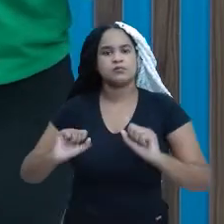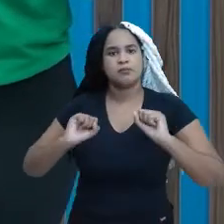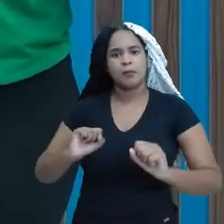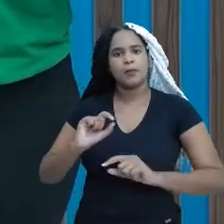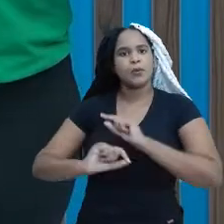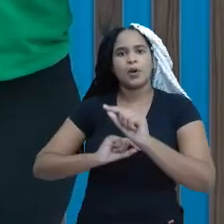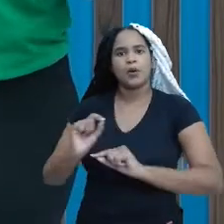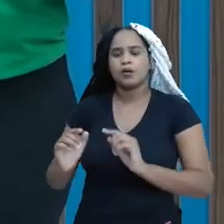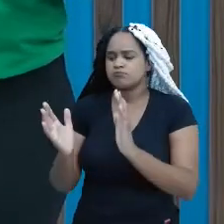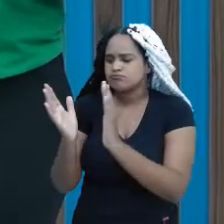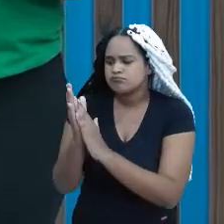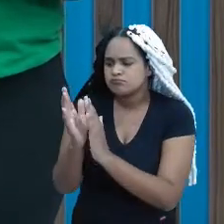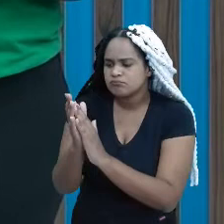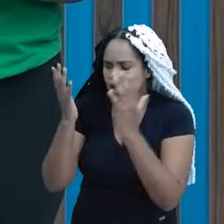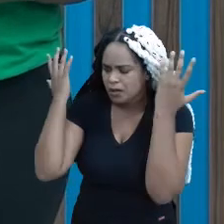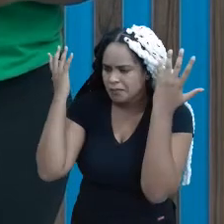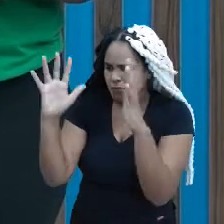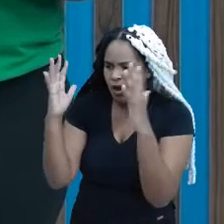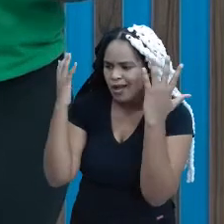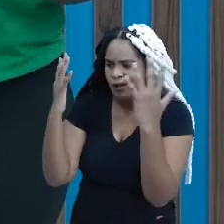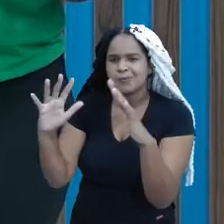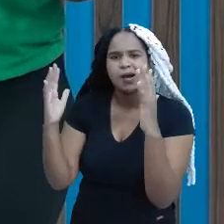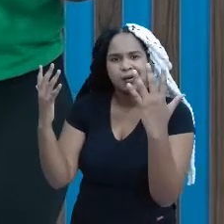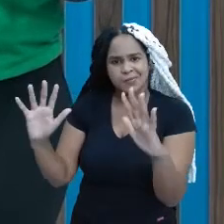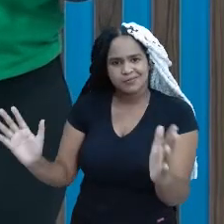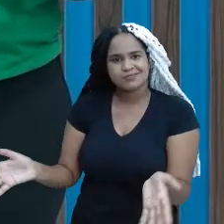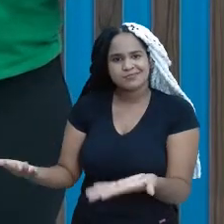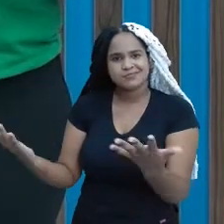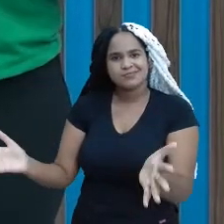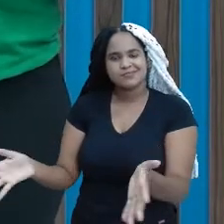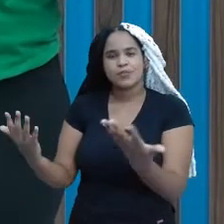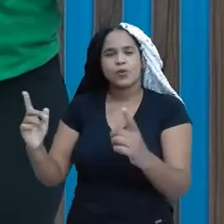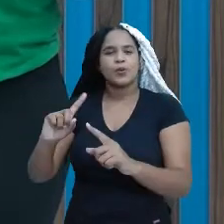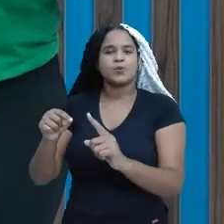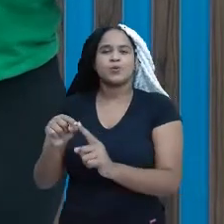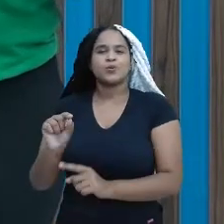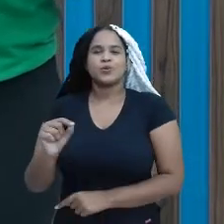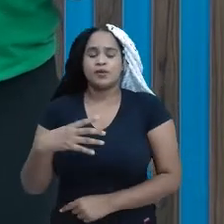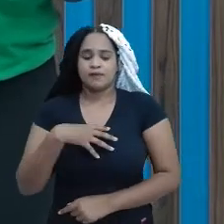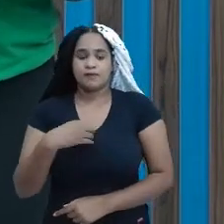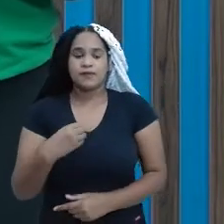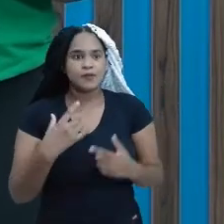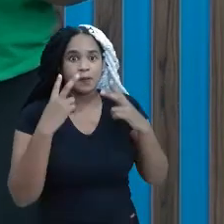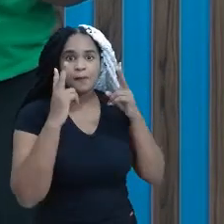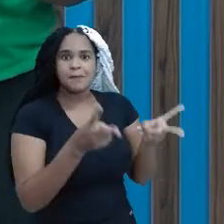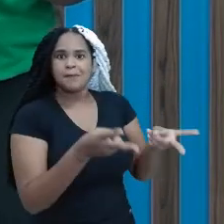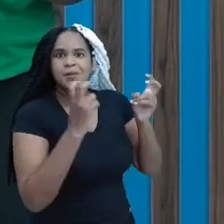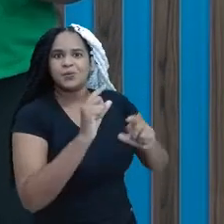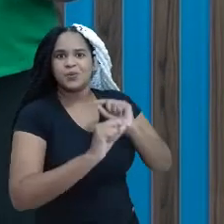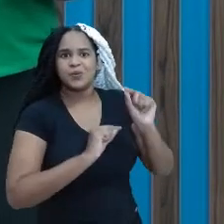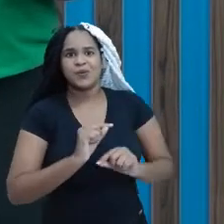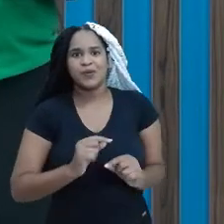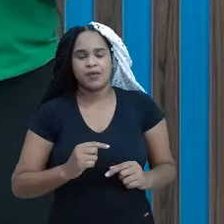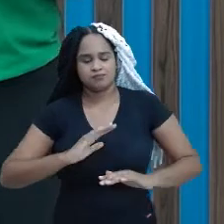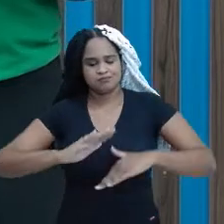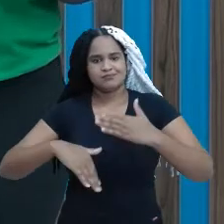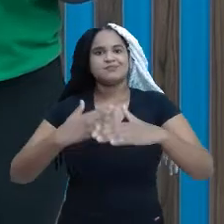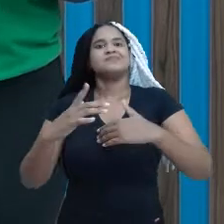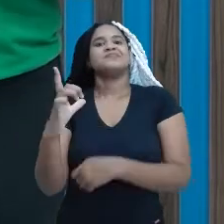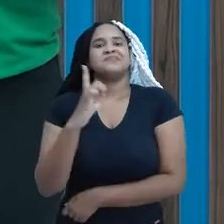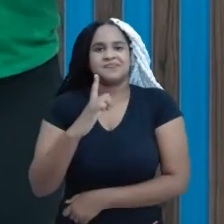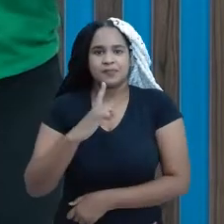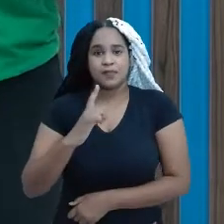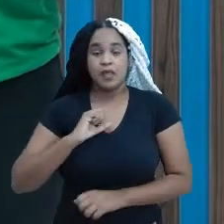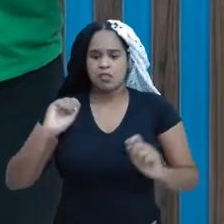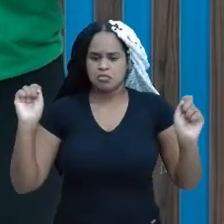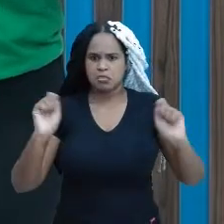motivo de você parabenizar e deixar ele perceber que está evoluindo. Isso traz uma